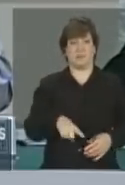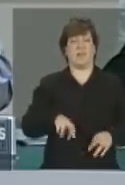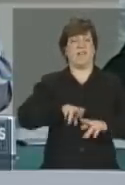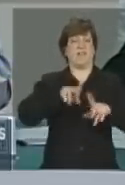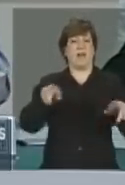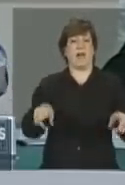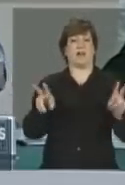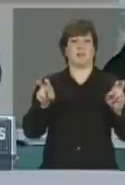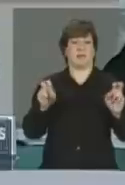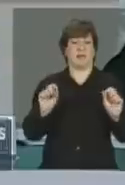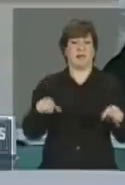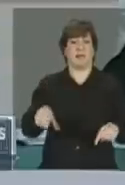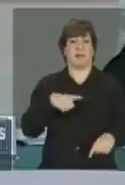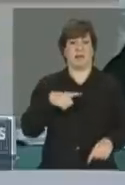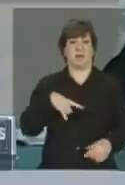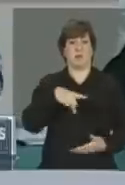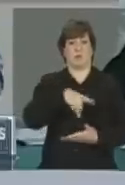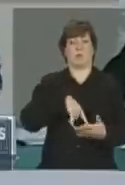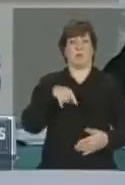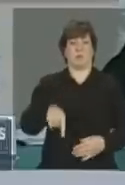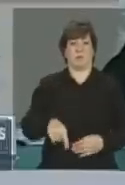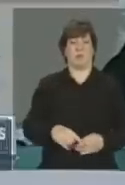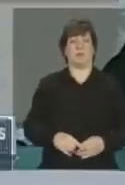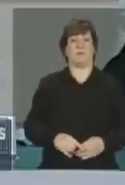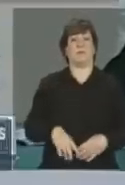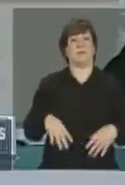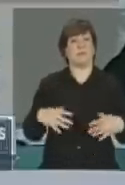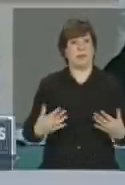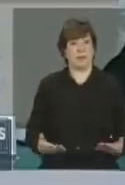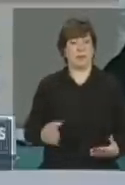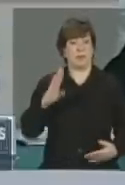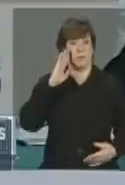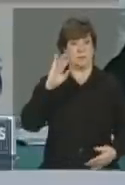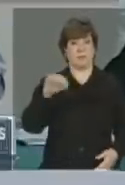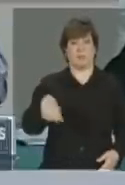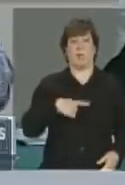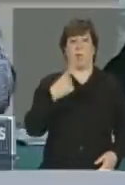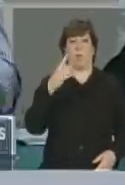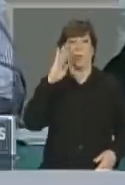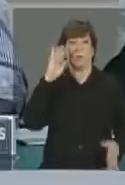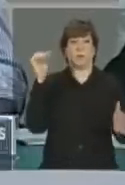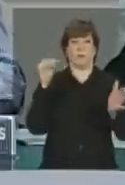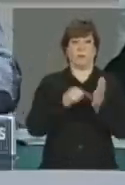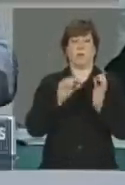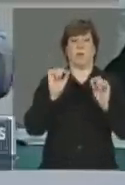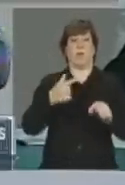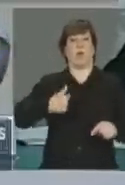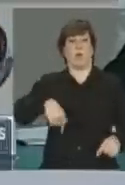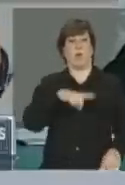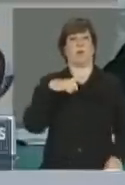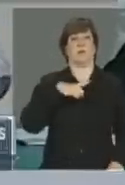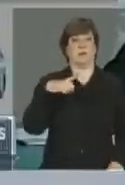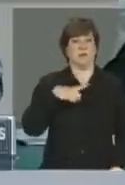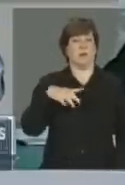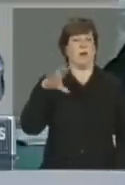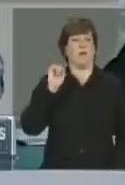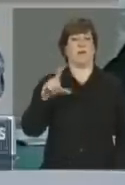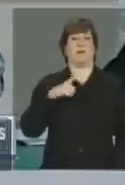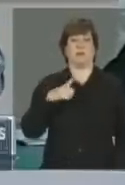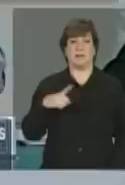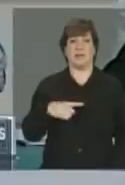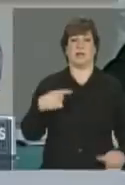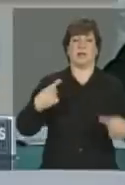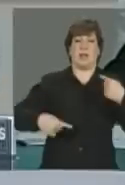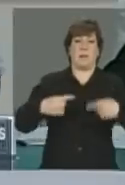zero. E aí, certamente, um dos pontos que a gente tem ouvido que leva a um debate